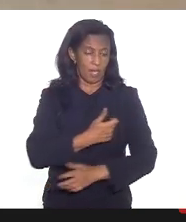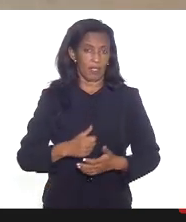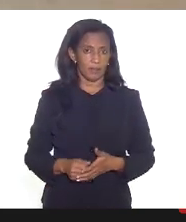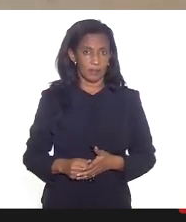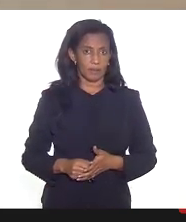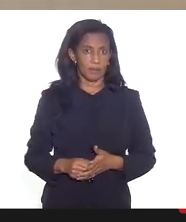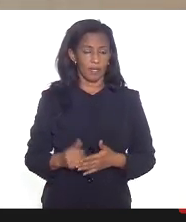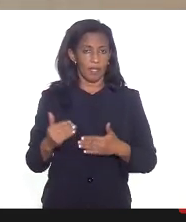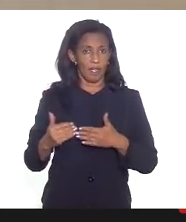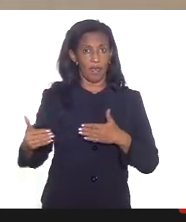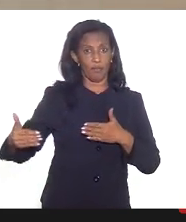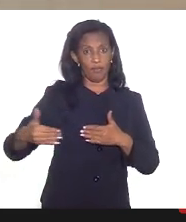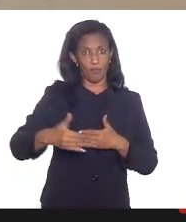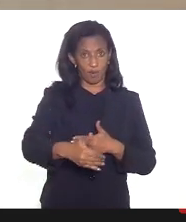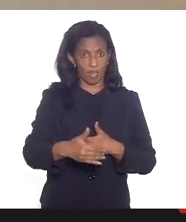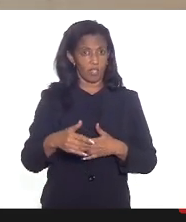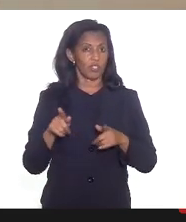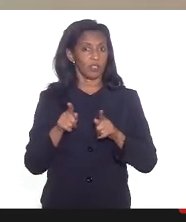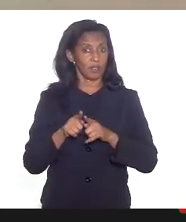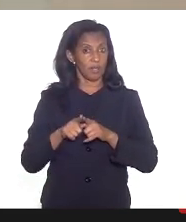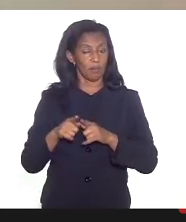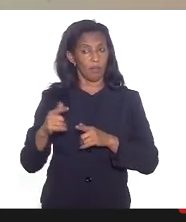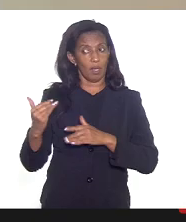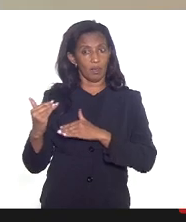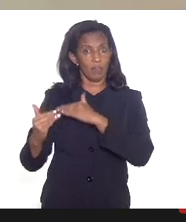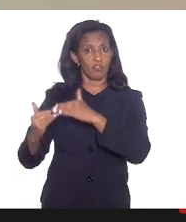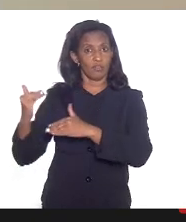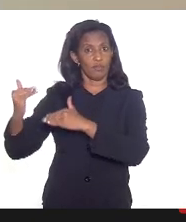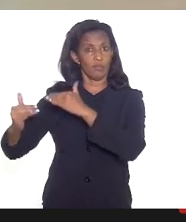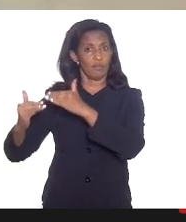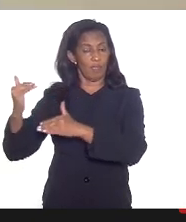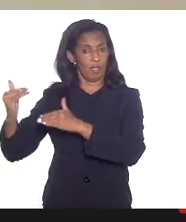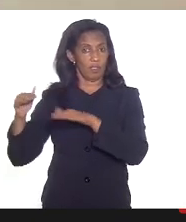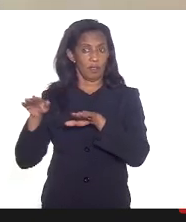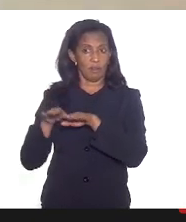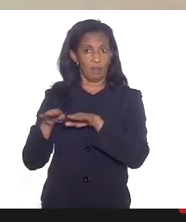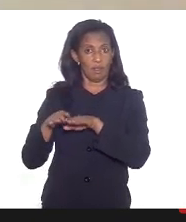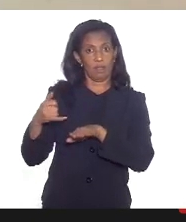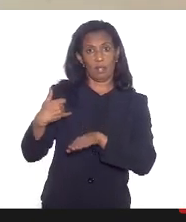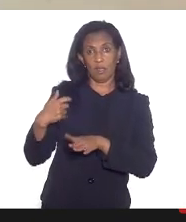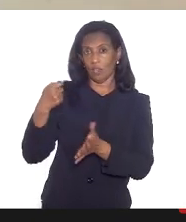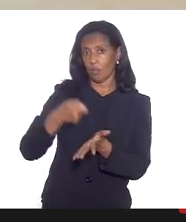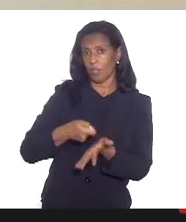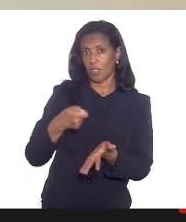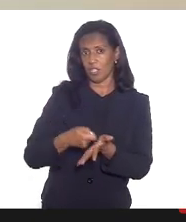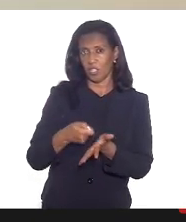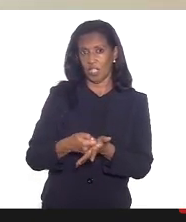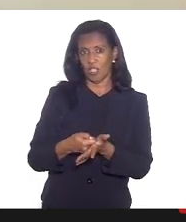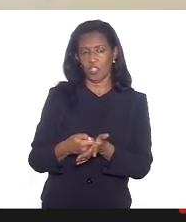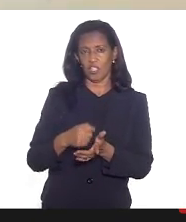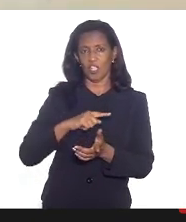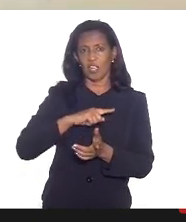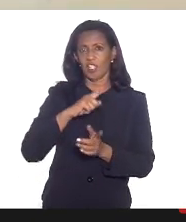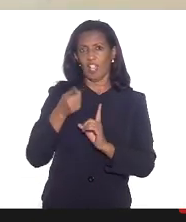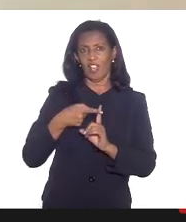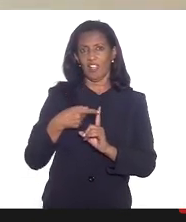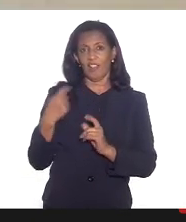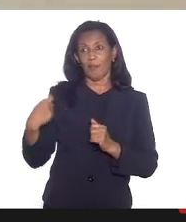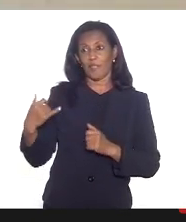à frente Inclusive das faixas etárias as pessoas ou faixa etária Até porque não há exigência de que a gente tem que ter